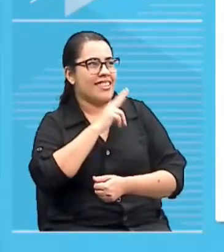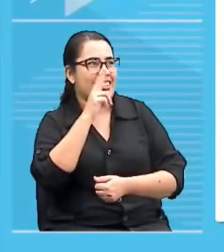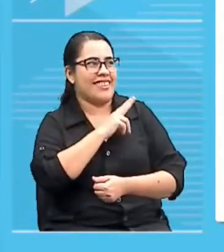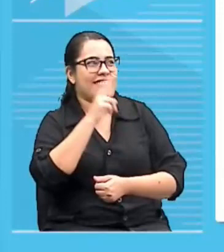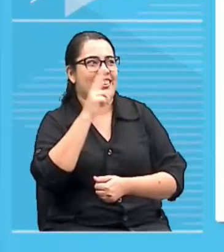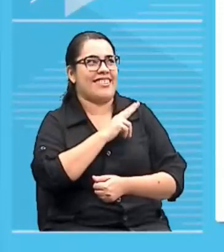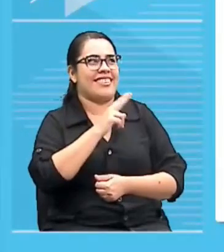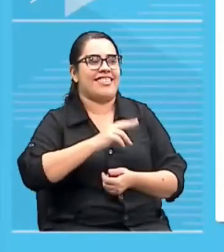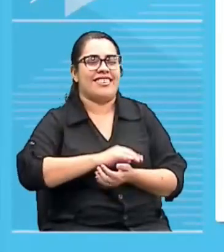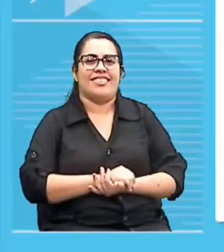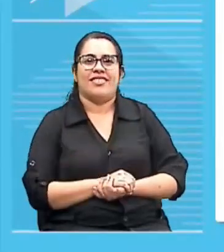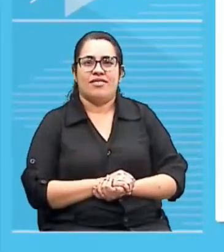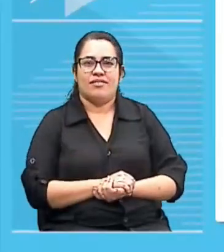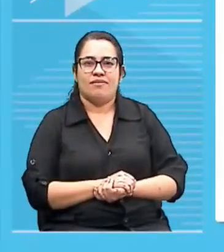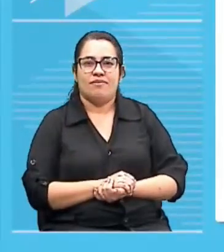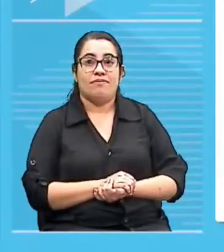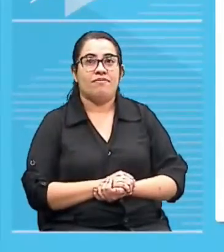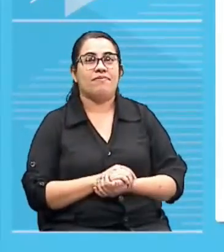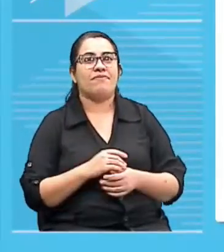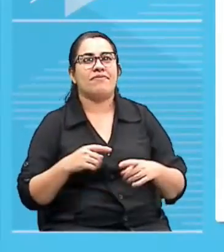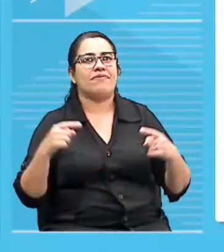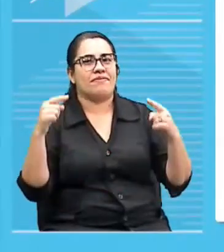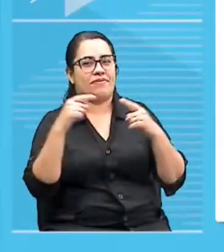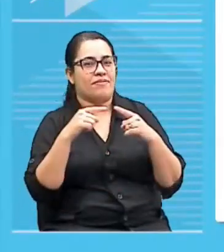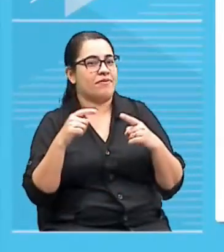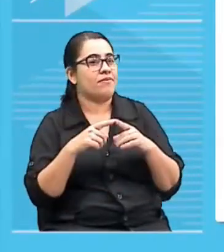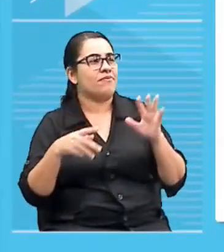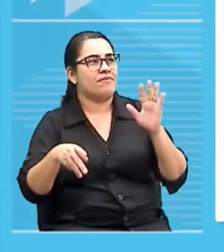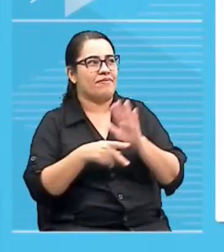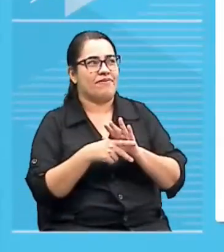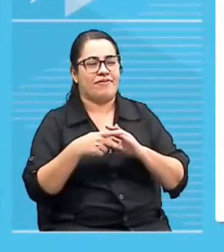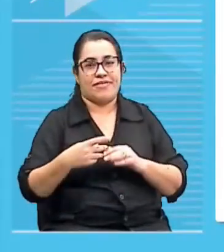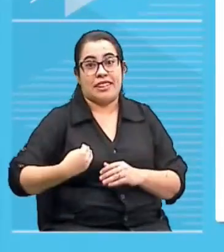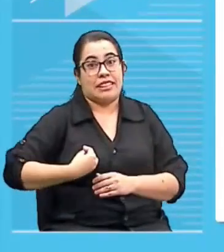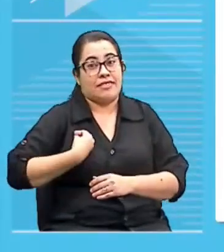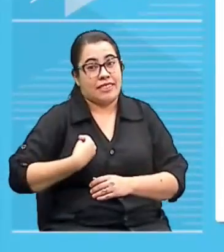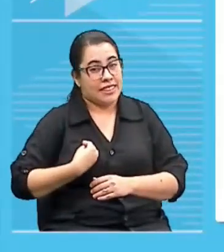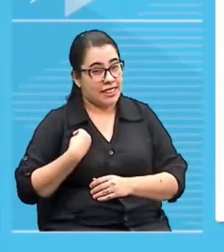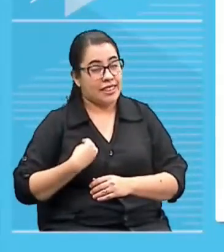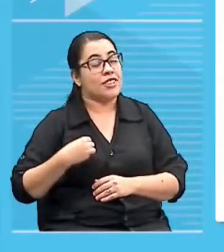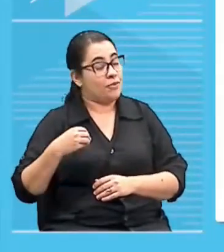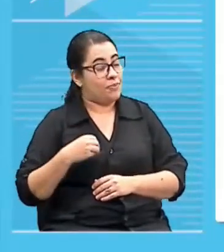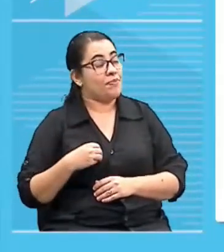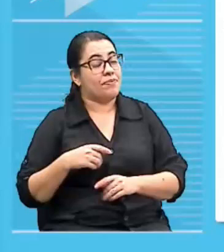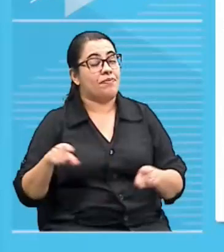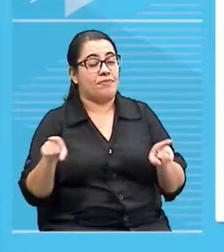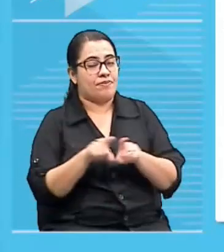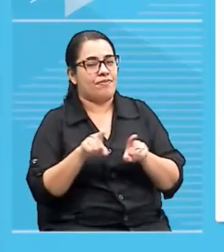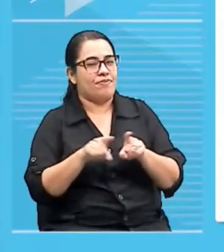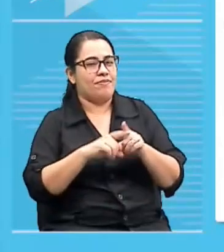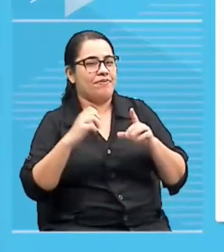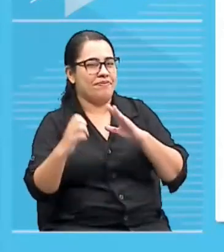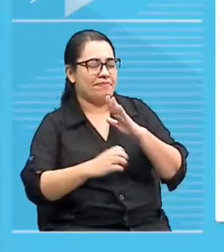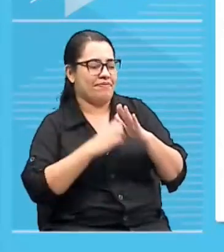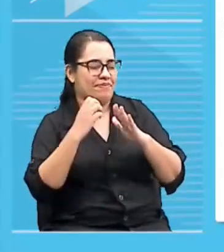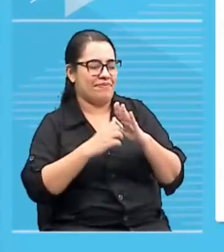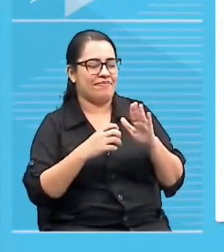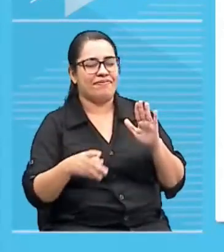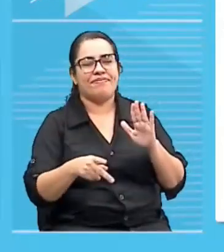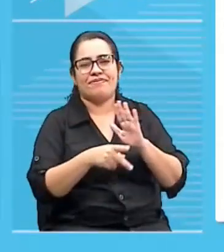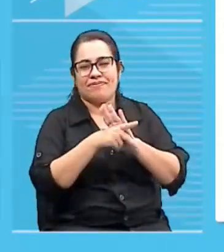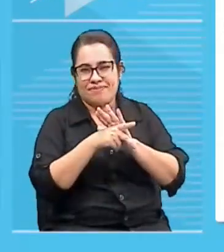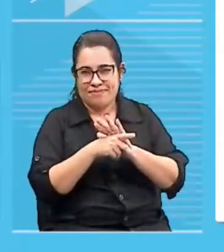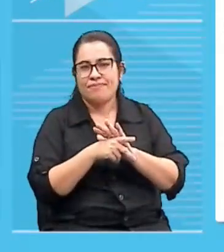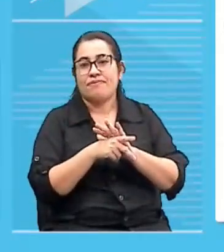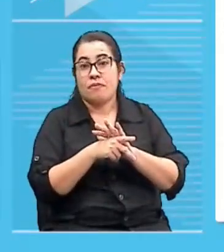senso de urgência é algo que já faz parte da nossa vida e das empresas também, tá certo?